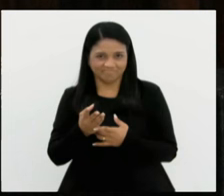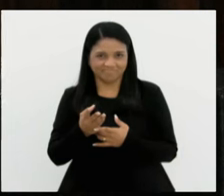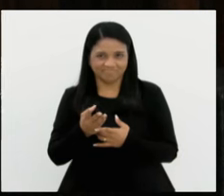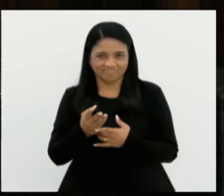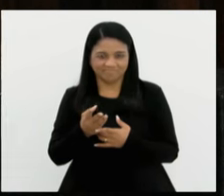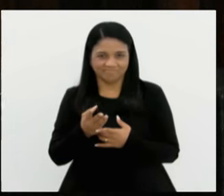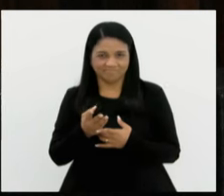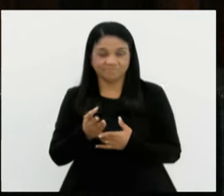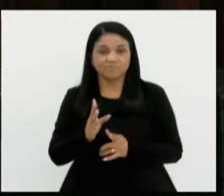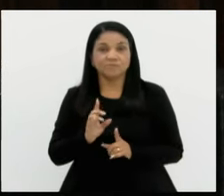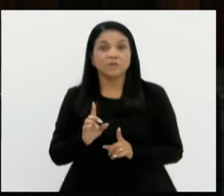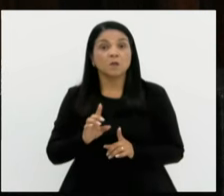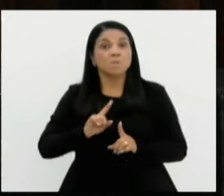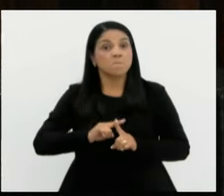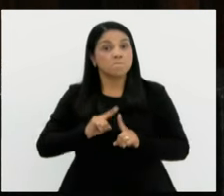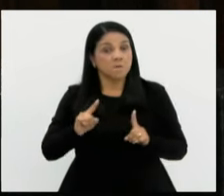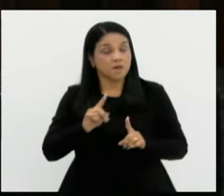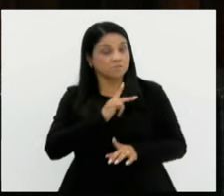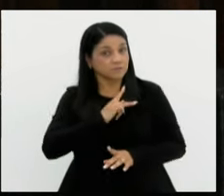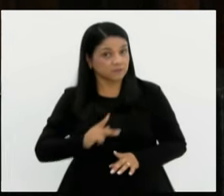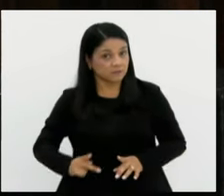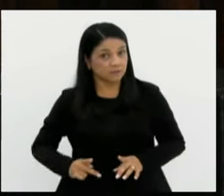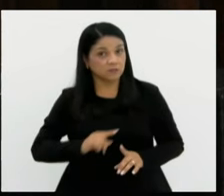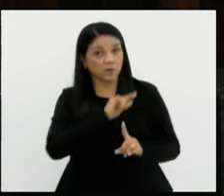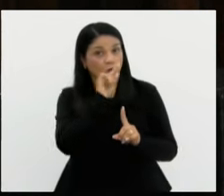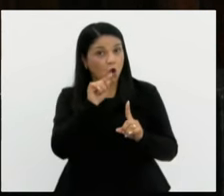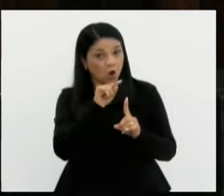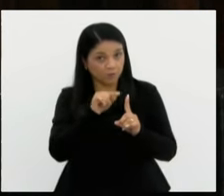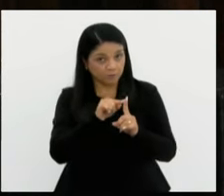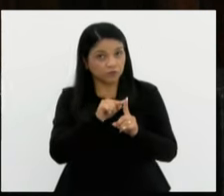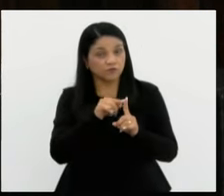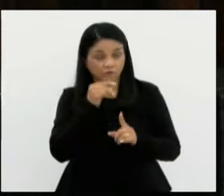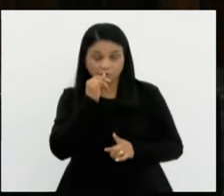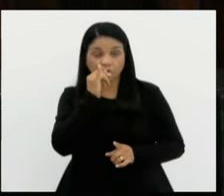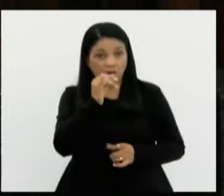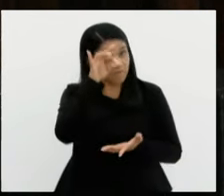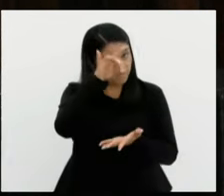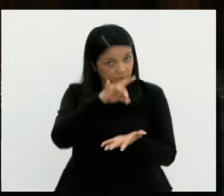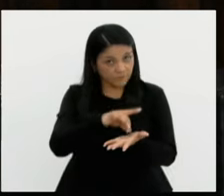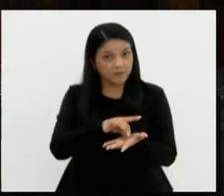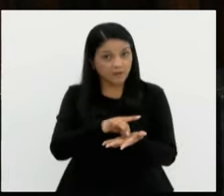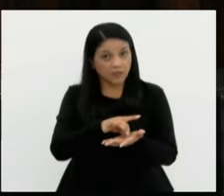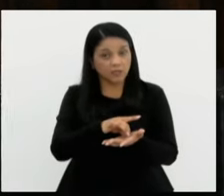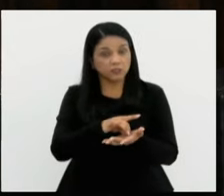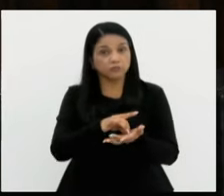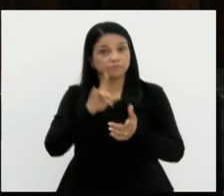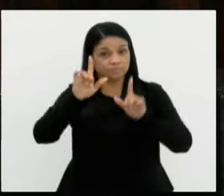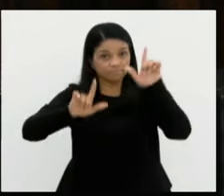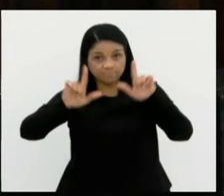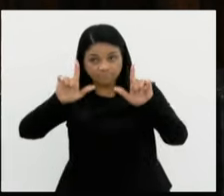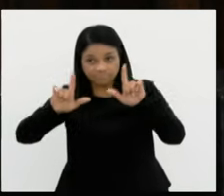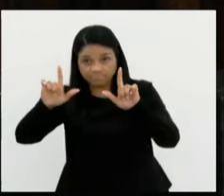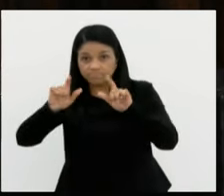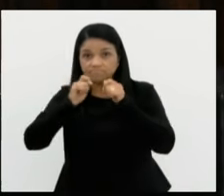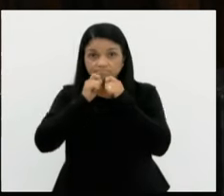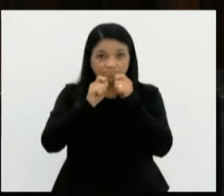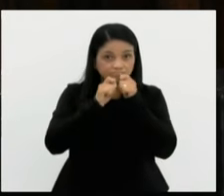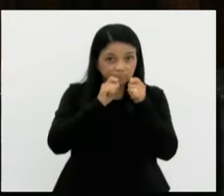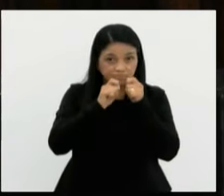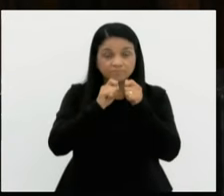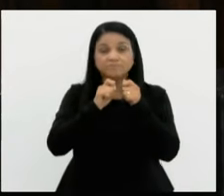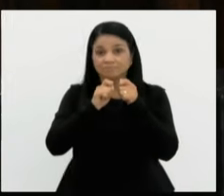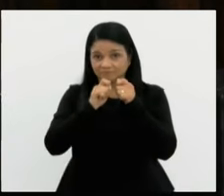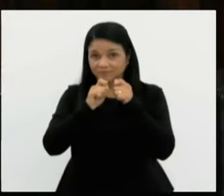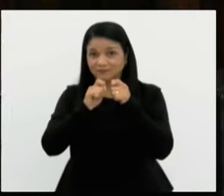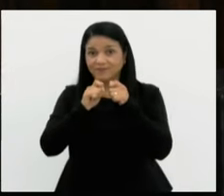presidente, sejamos objetivos também, porque aqui a gente tem que falar a verdade, está todo mundo vendo a gente, imprensa, todo mundo olhando.